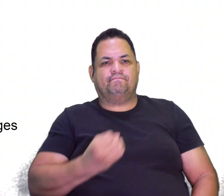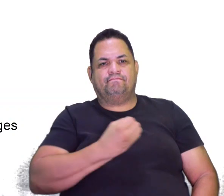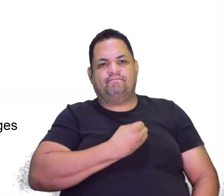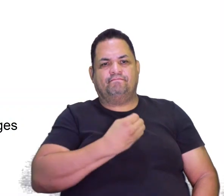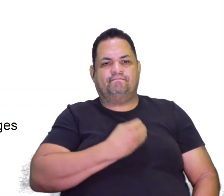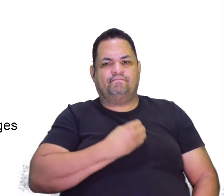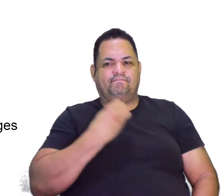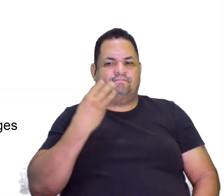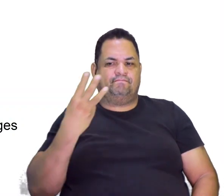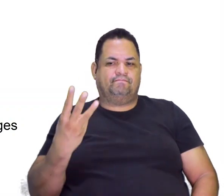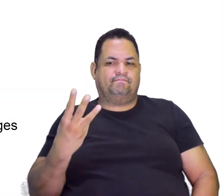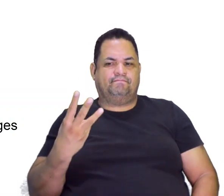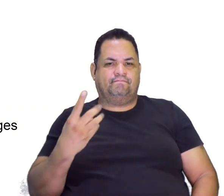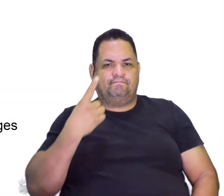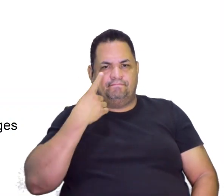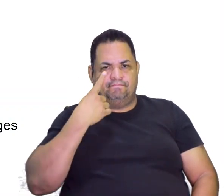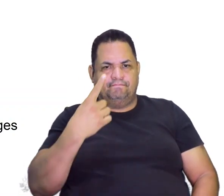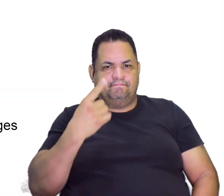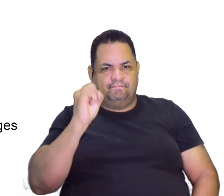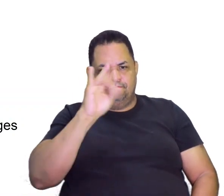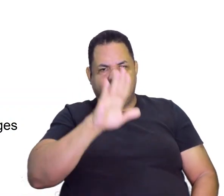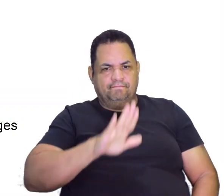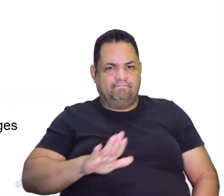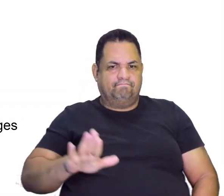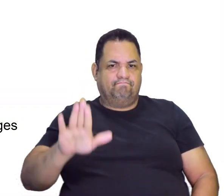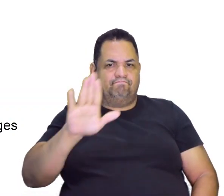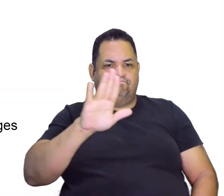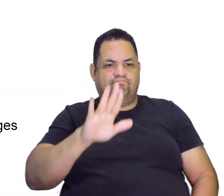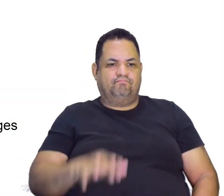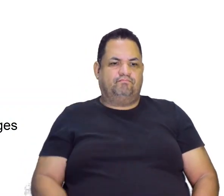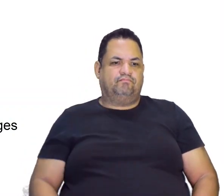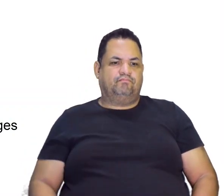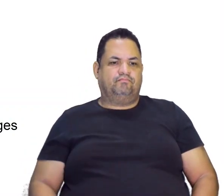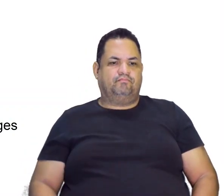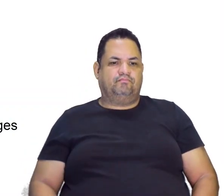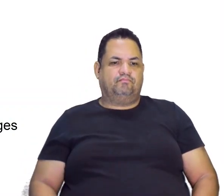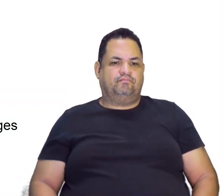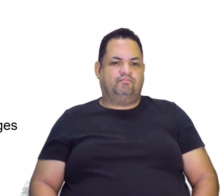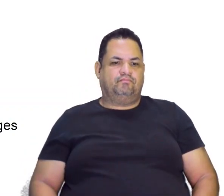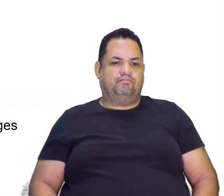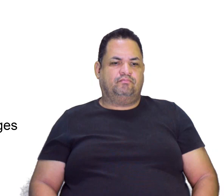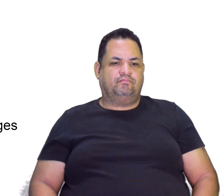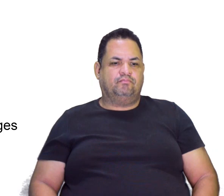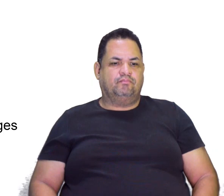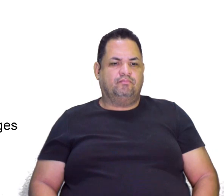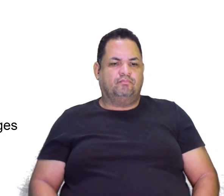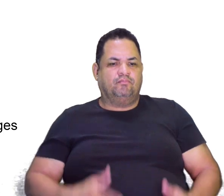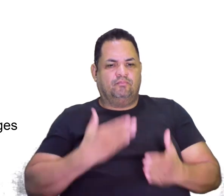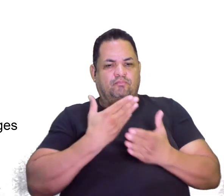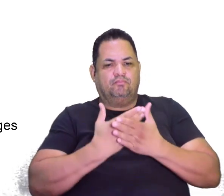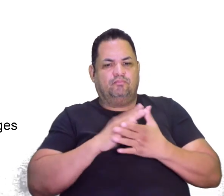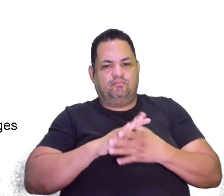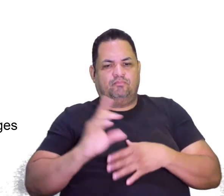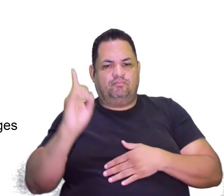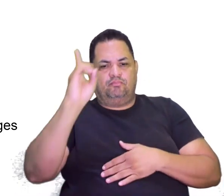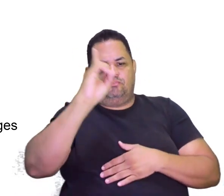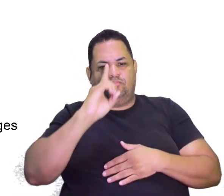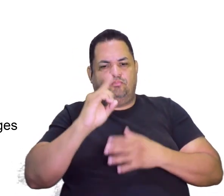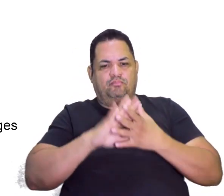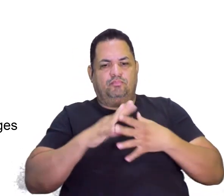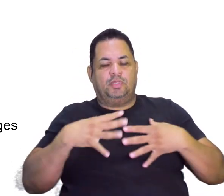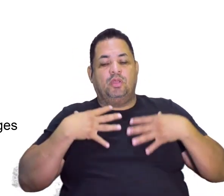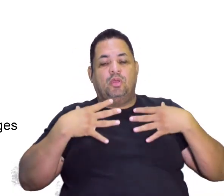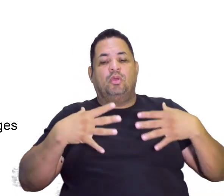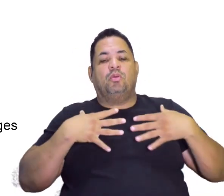número 3. Observe a imagem. Um estudo para um domingo de